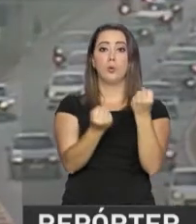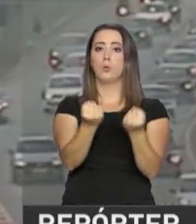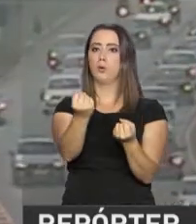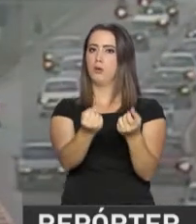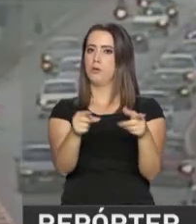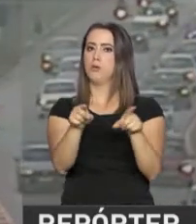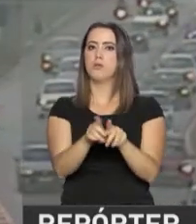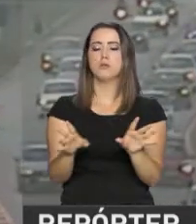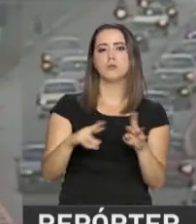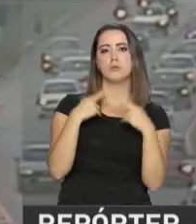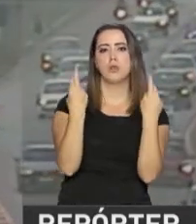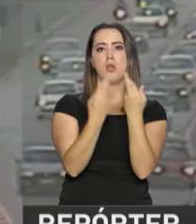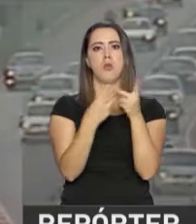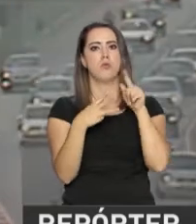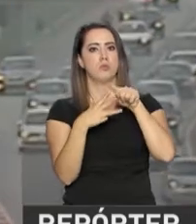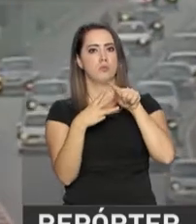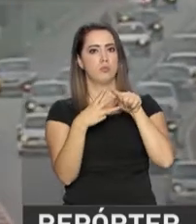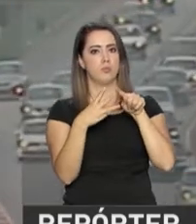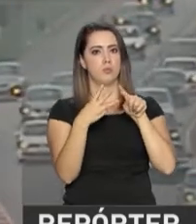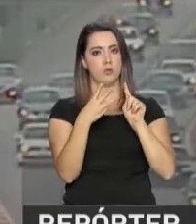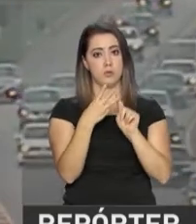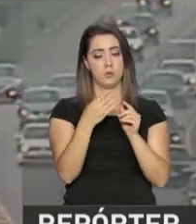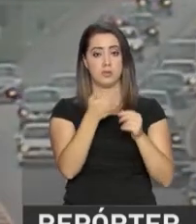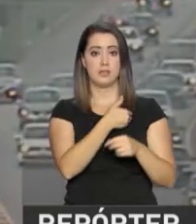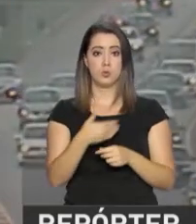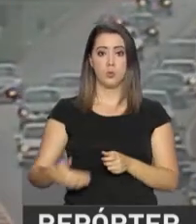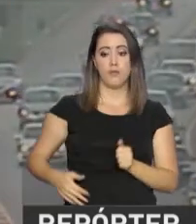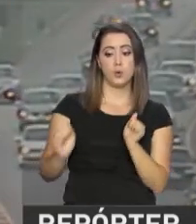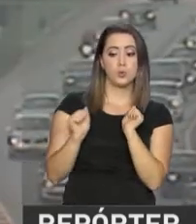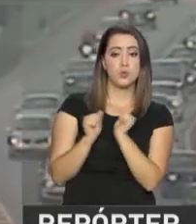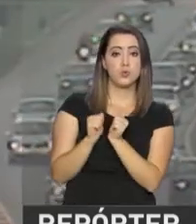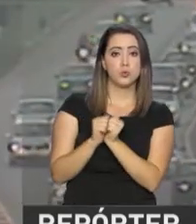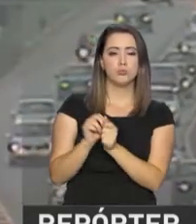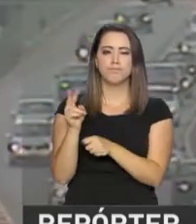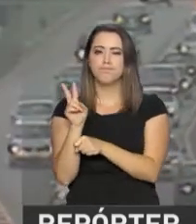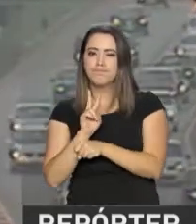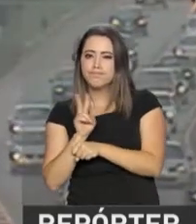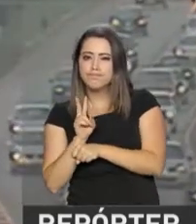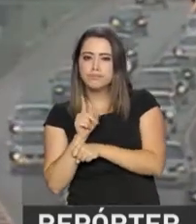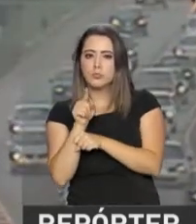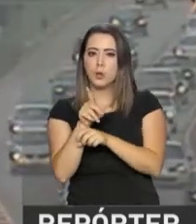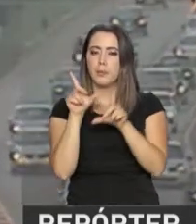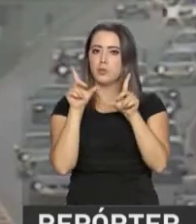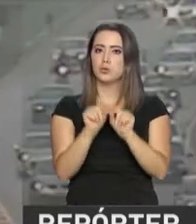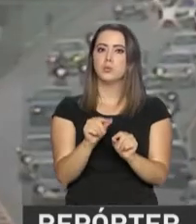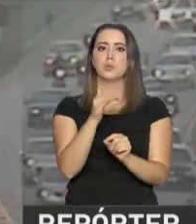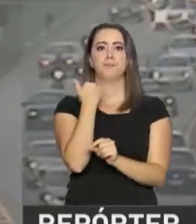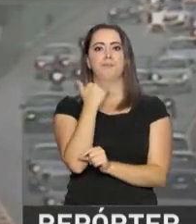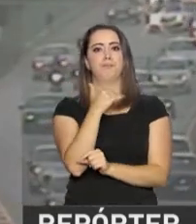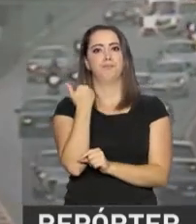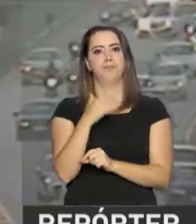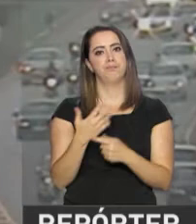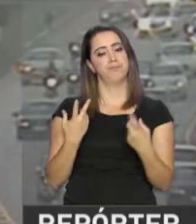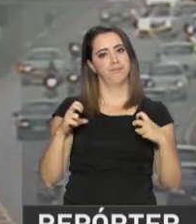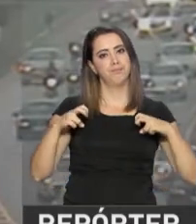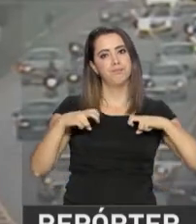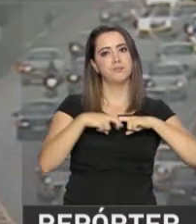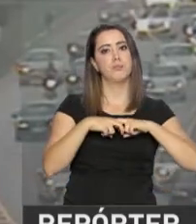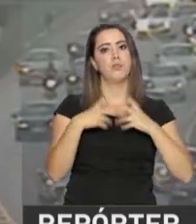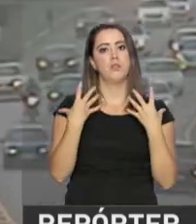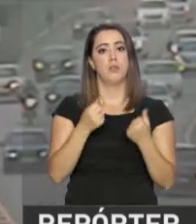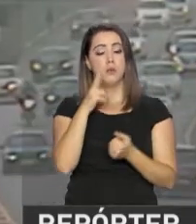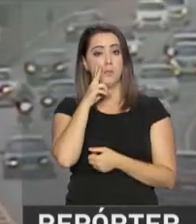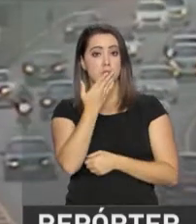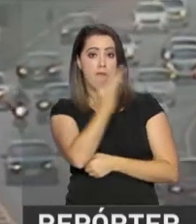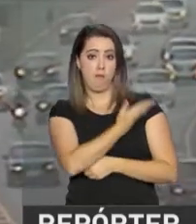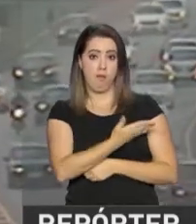operação reúne as três instâncias de governo em ações simultâneas com o objetivo de reduzir o número de vítimas de acidentes a gente acompanha ao